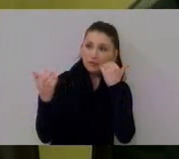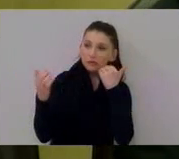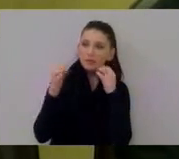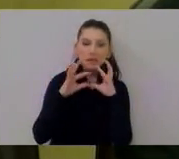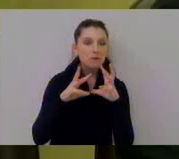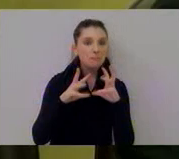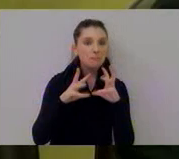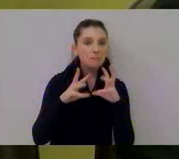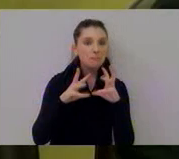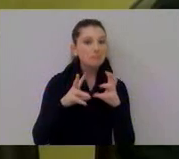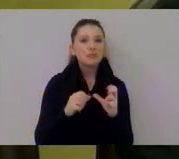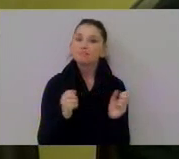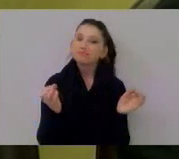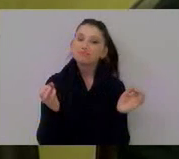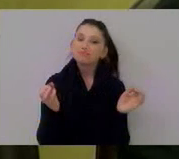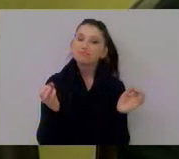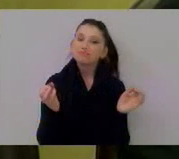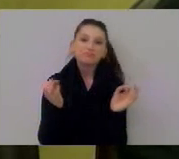porque